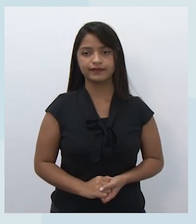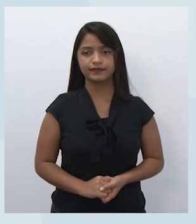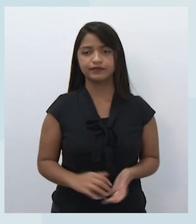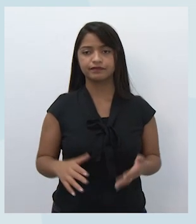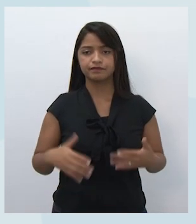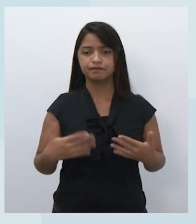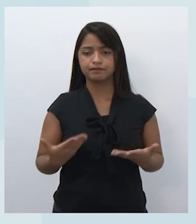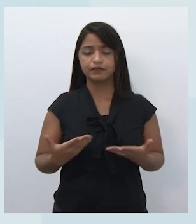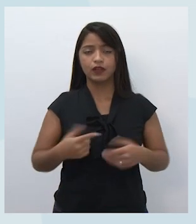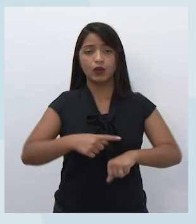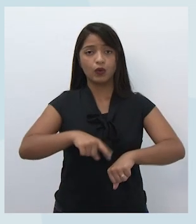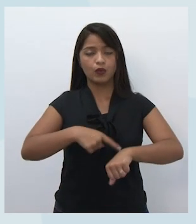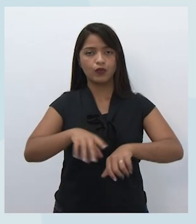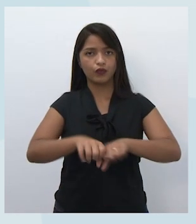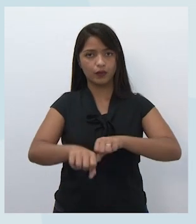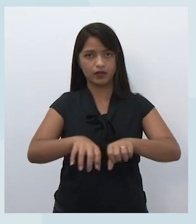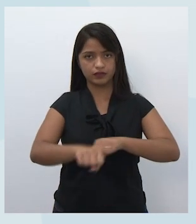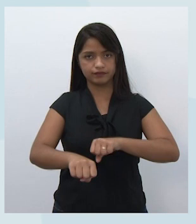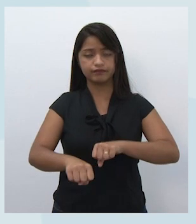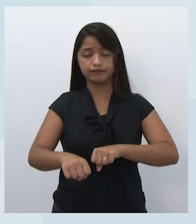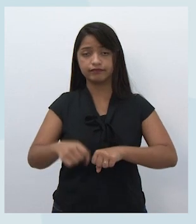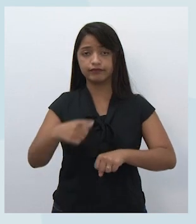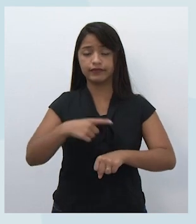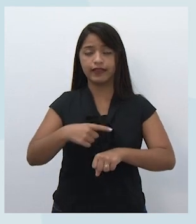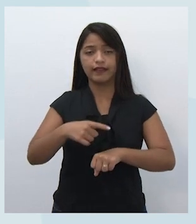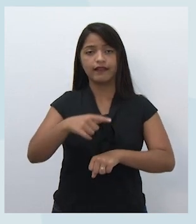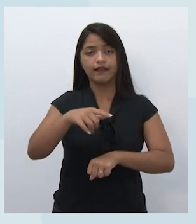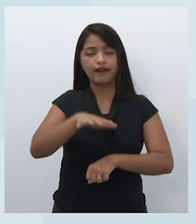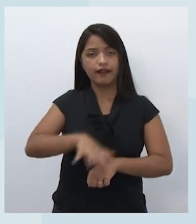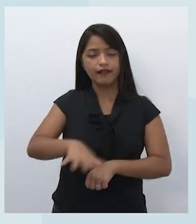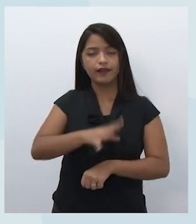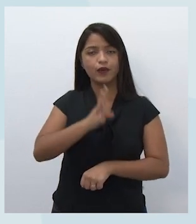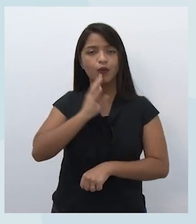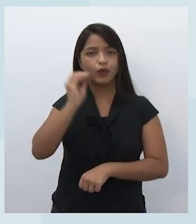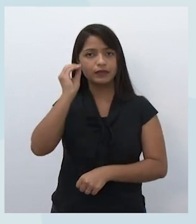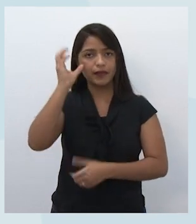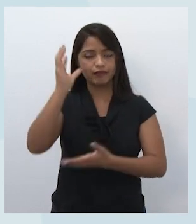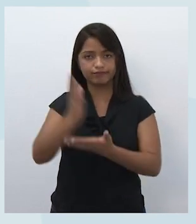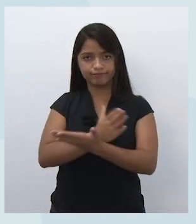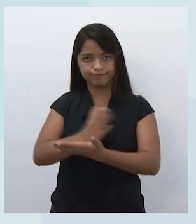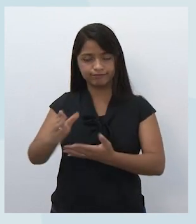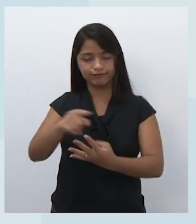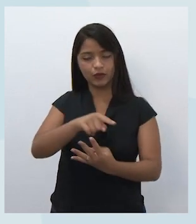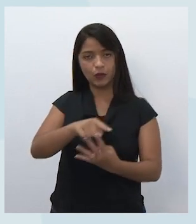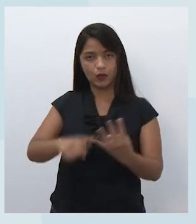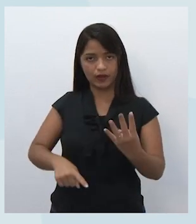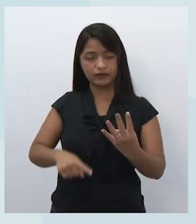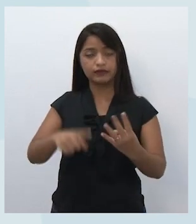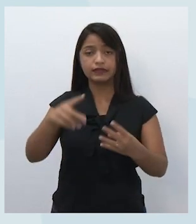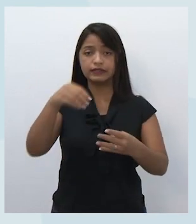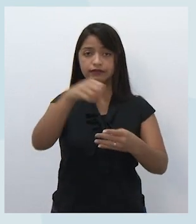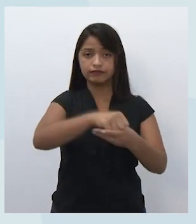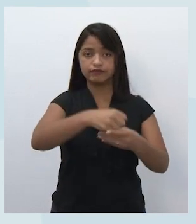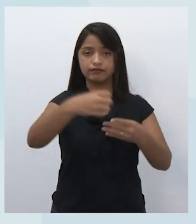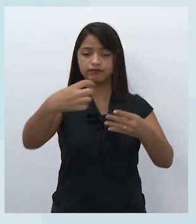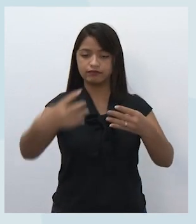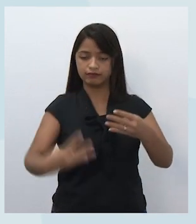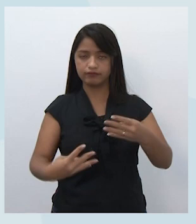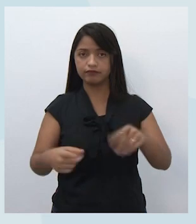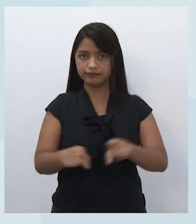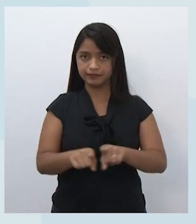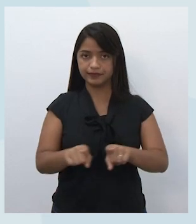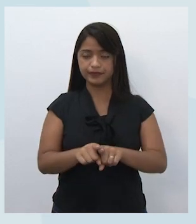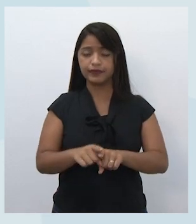Itinerários formativos. Além de conter as quatro áreas do conhecimento e seus respectivos componentes, tem também o que chamamos